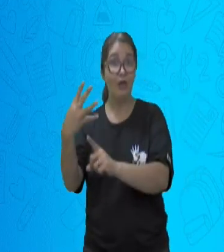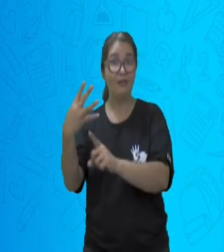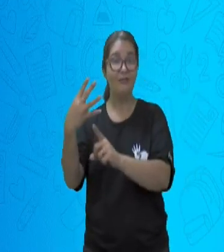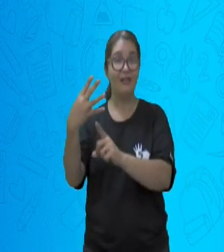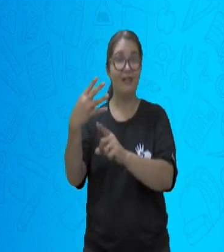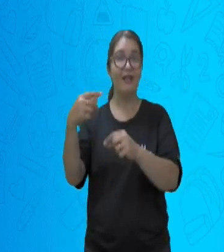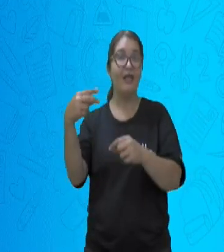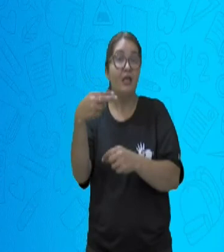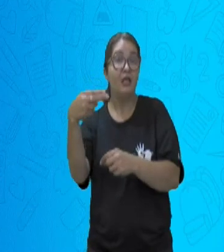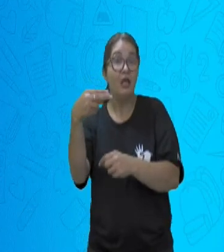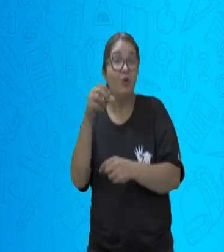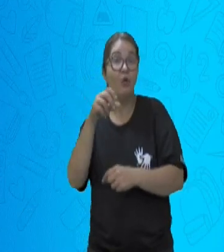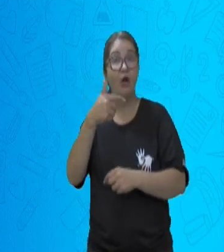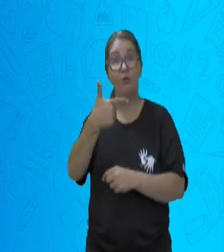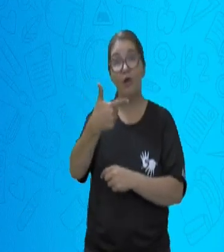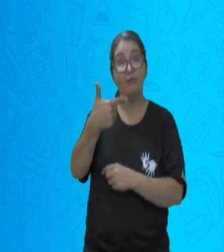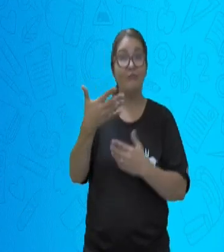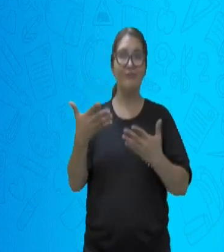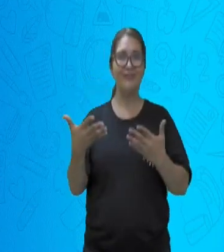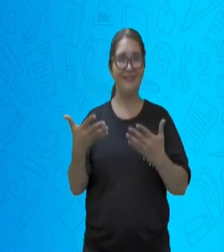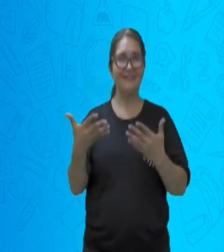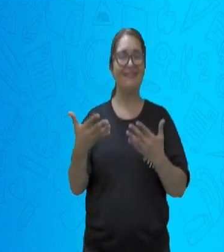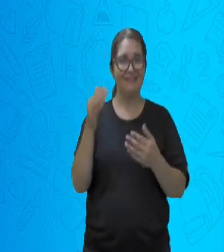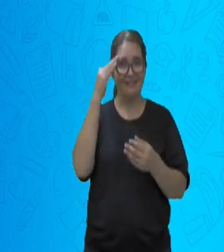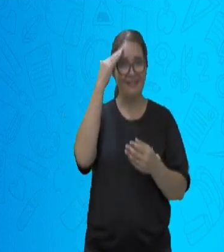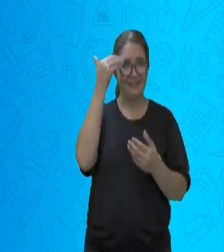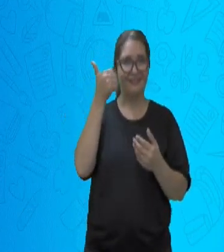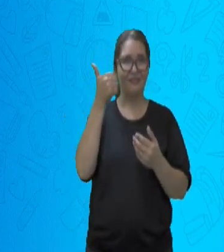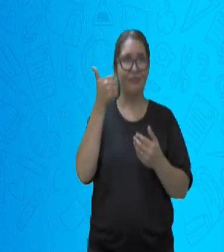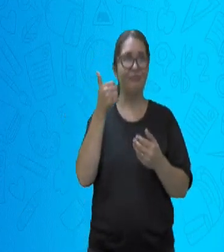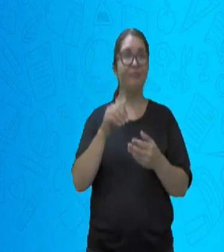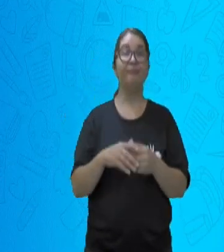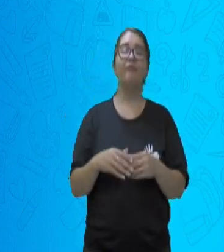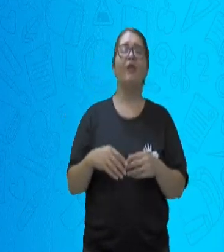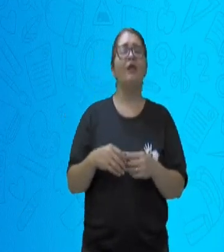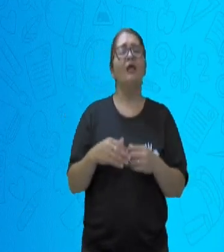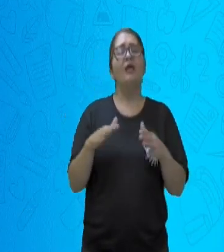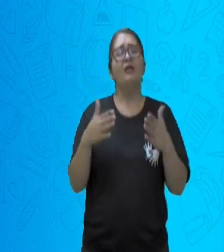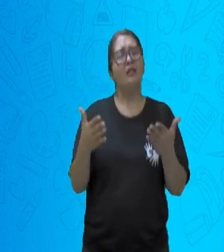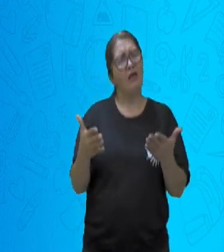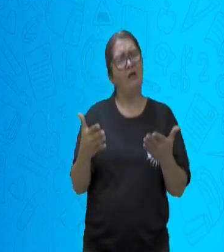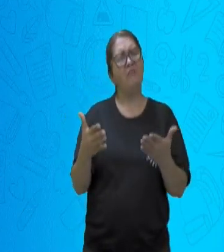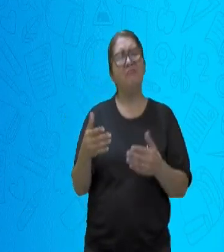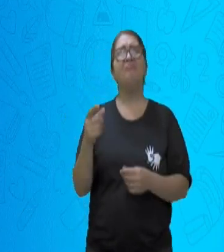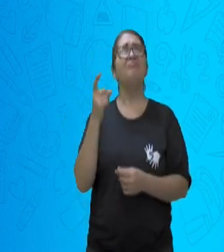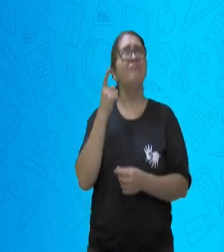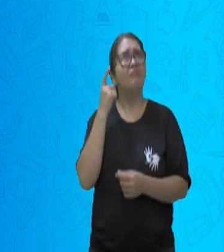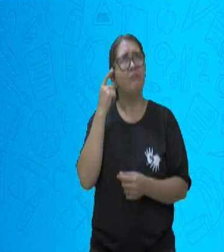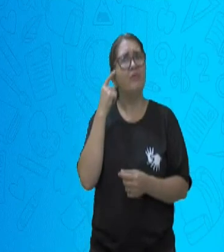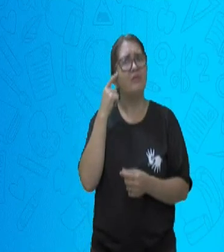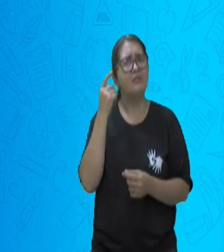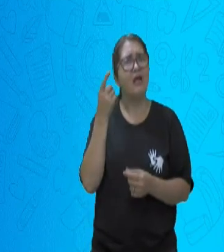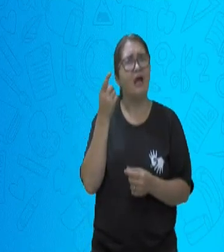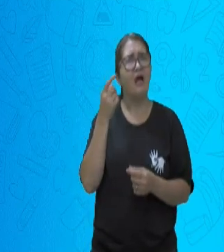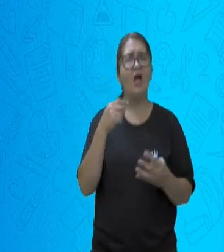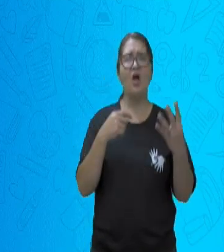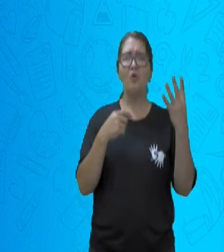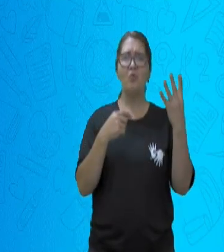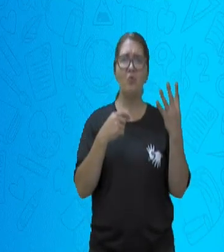mais 4 mais 4 igual a 12. Mas será que 4 vezes 8